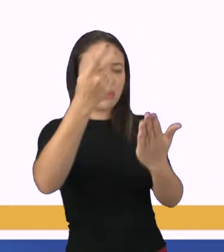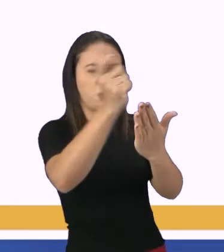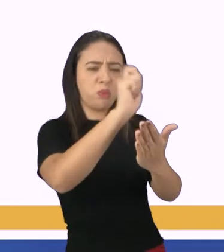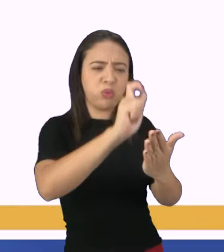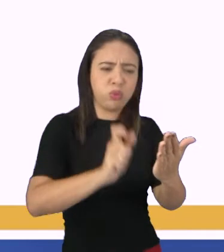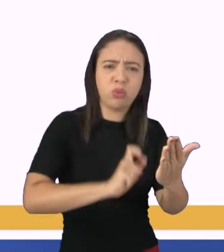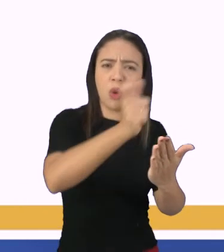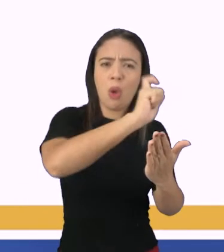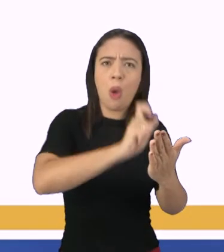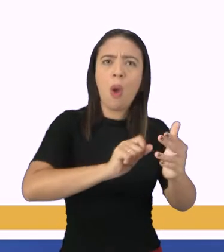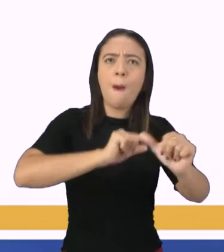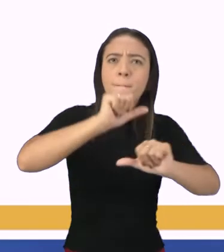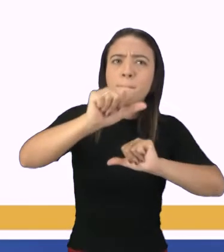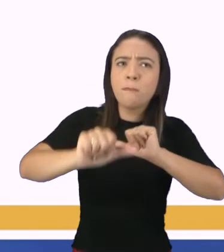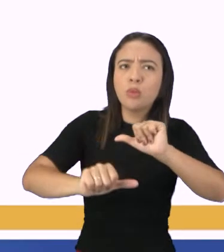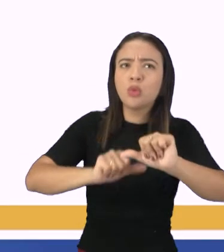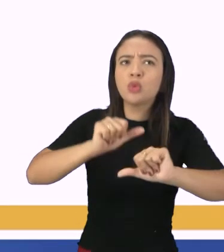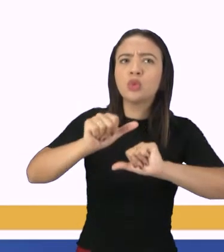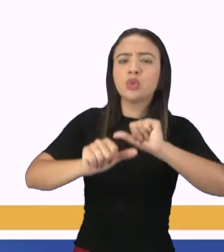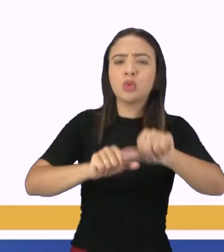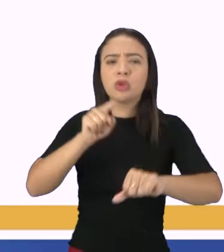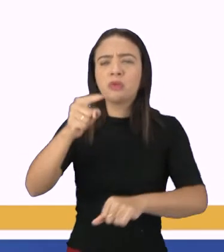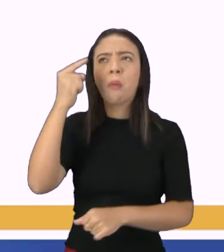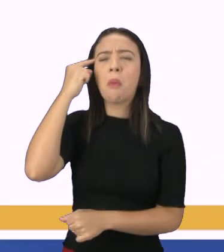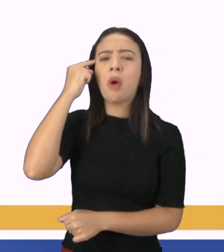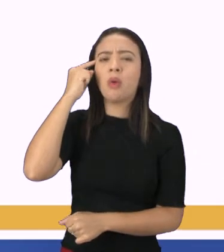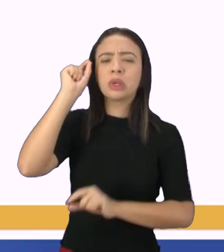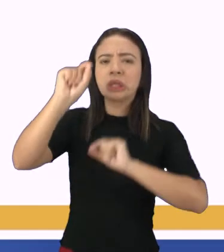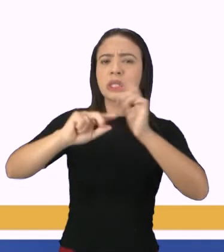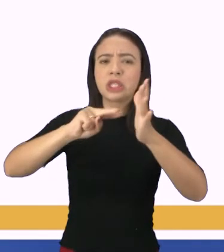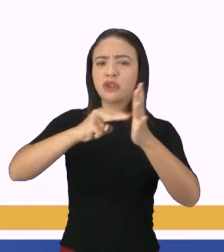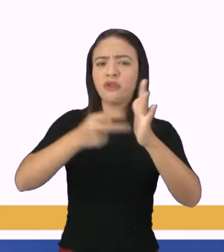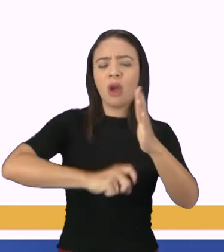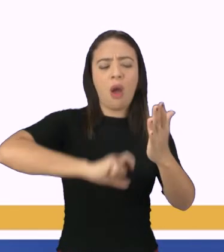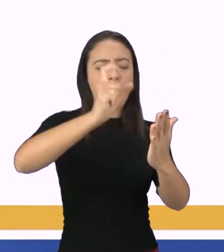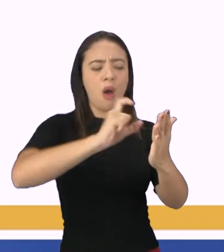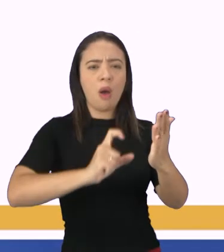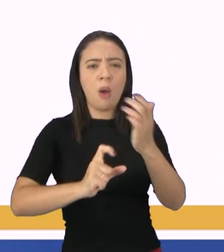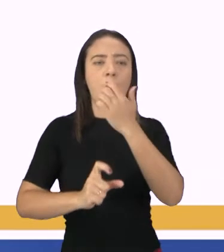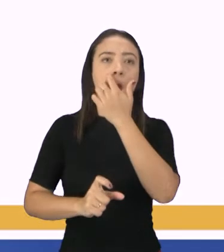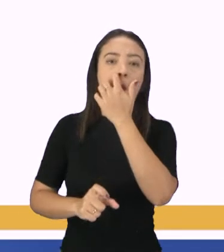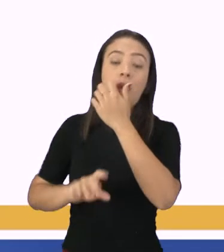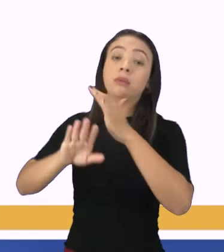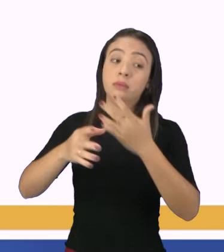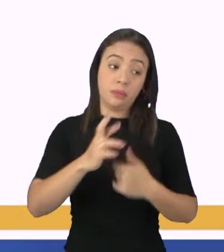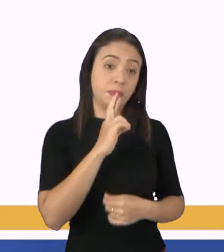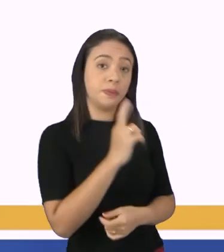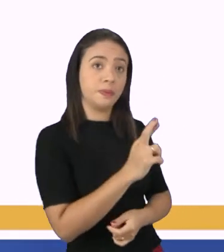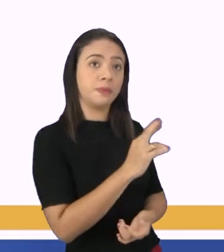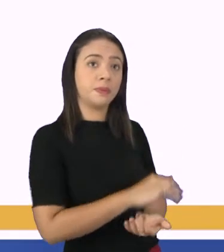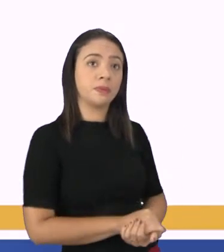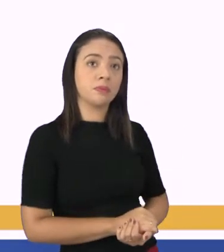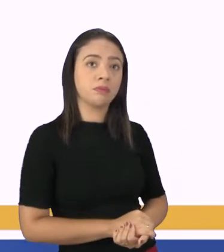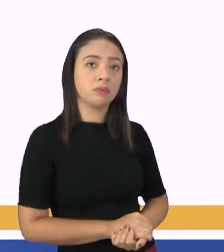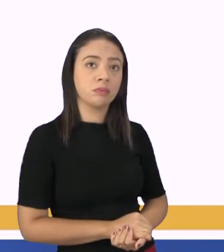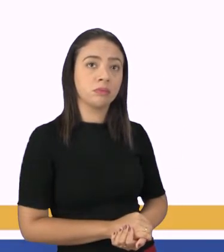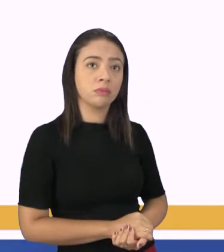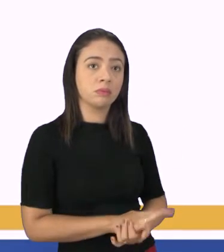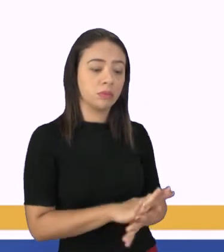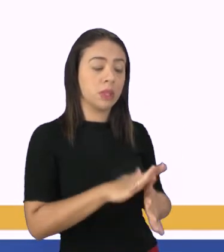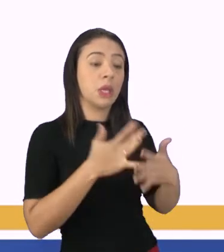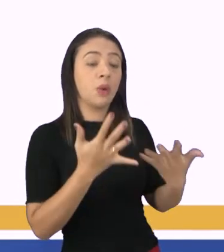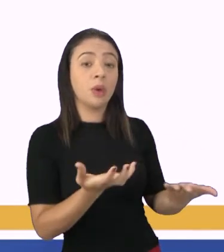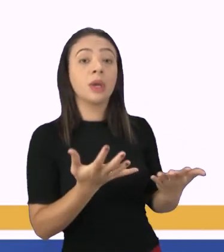grafita mudou o que você tinha em mente para pintar? E aí logo abaixo você tem o espeto respondendo.